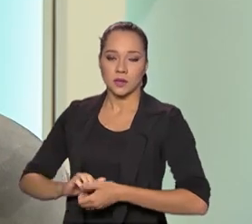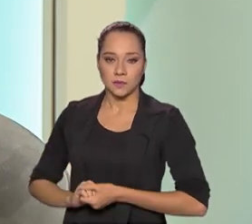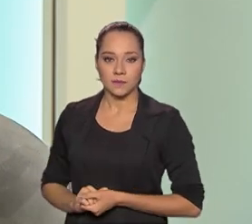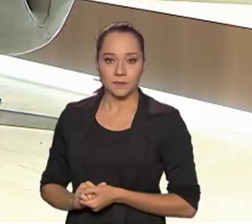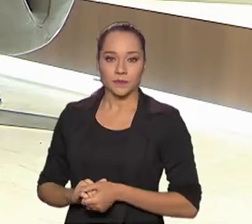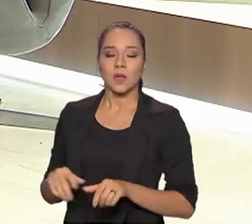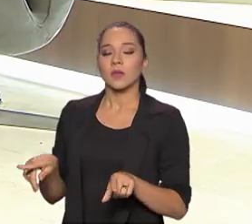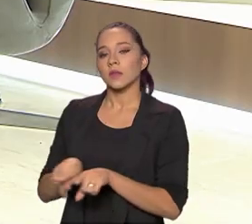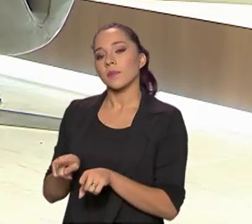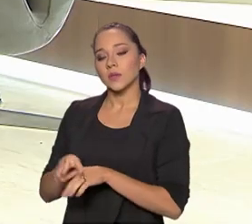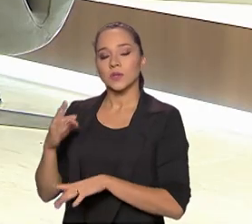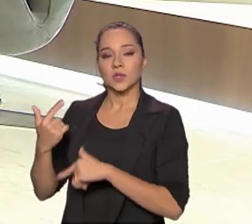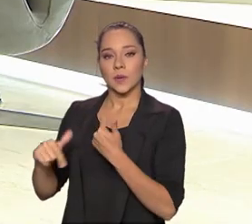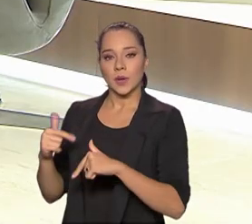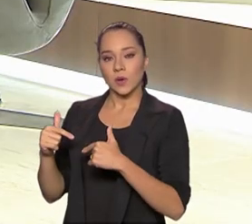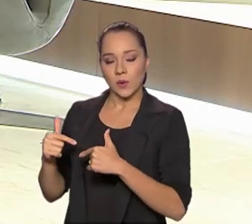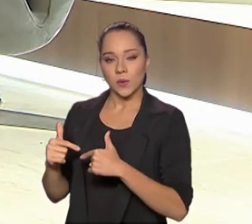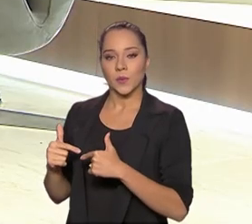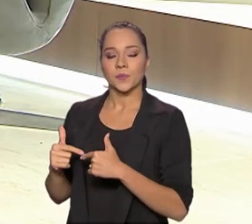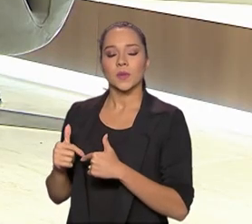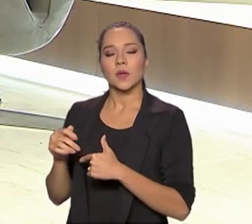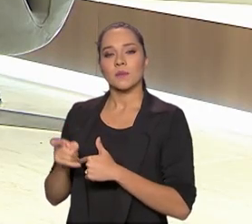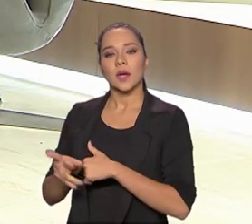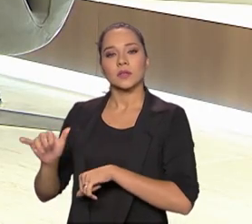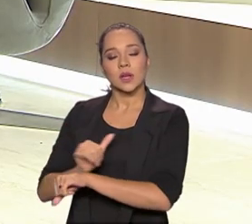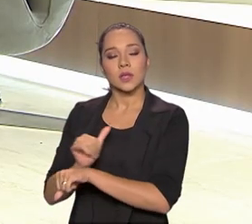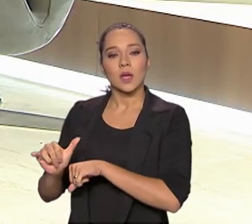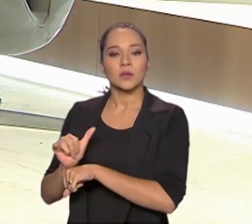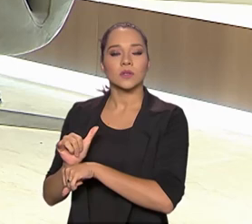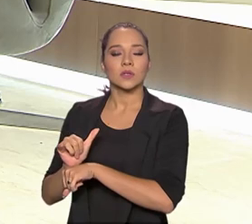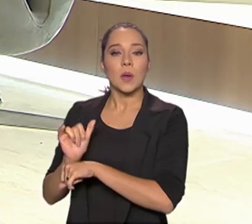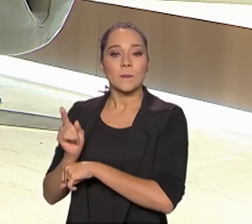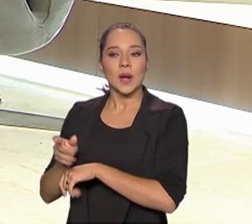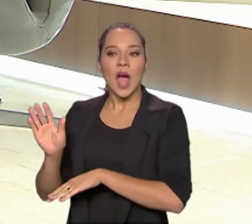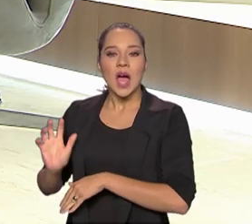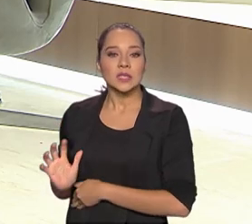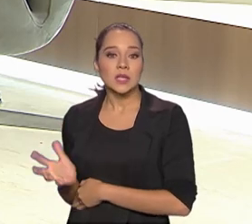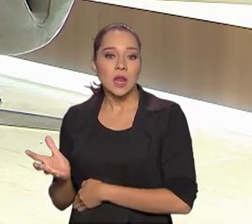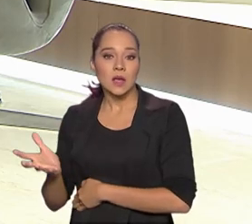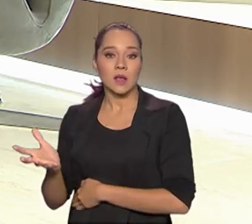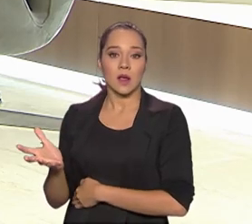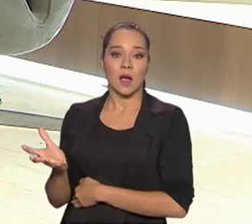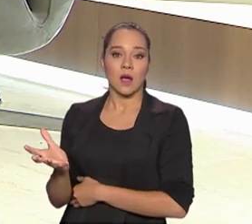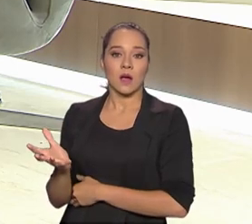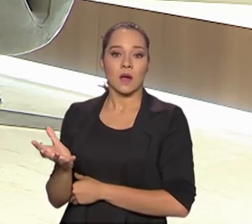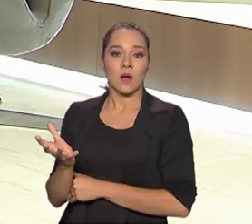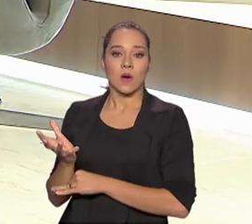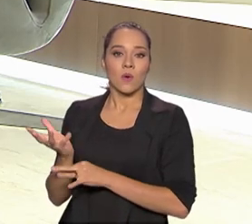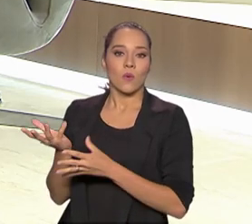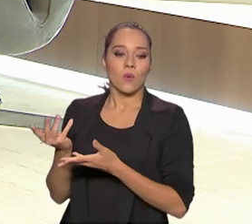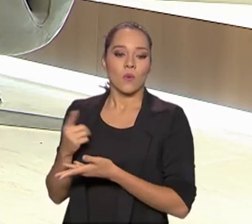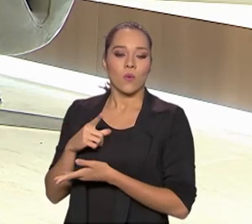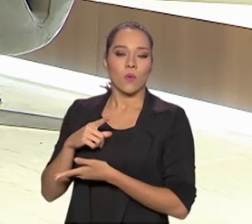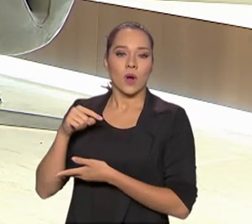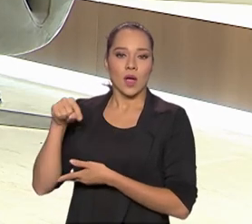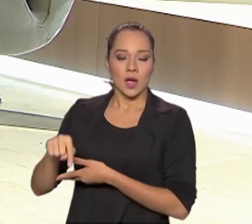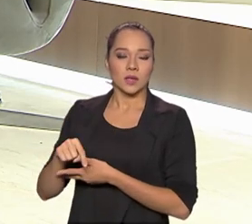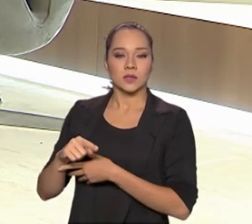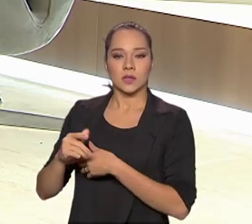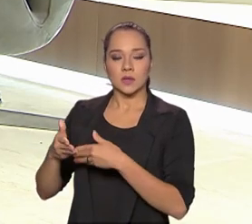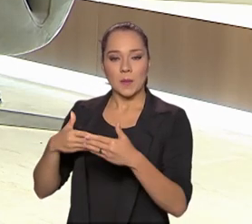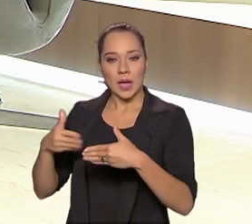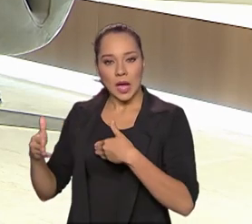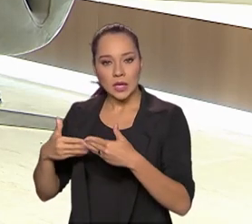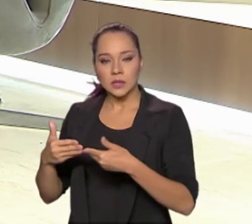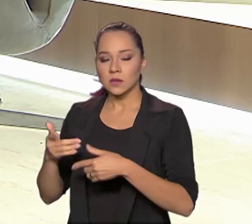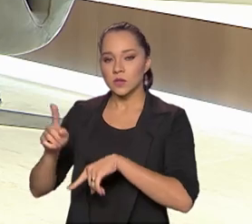disso, nós atuamos também em medidas para acelerar o desembaraço dessas